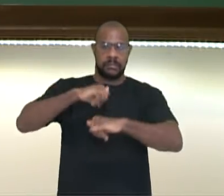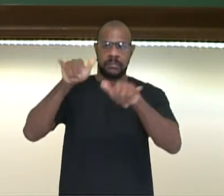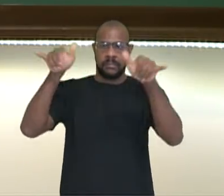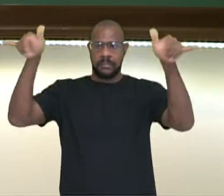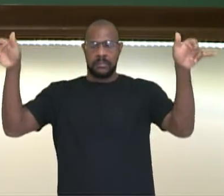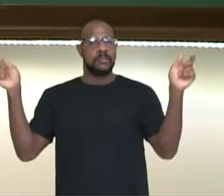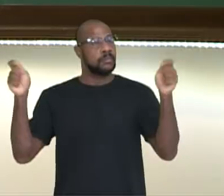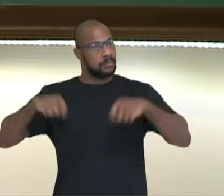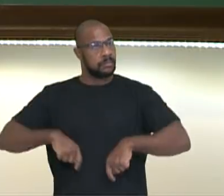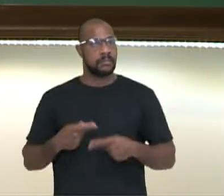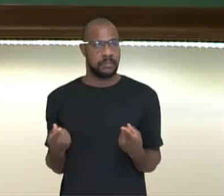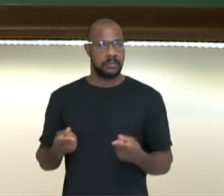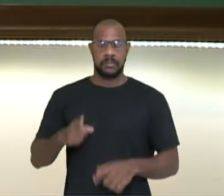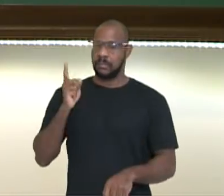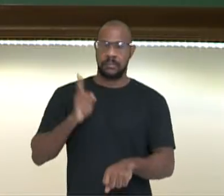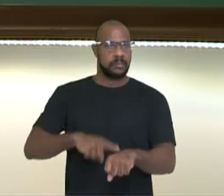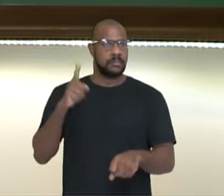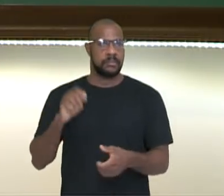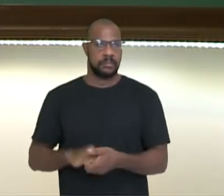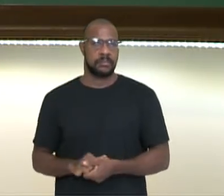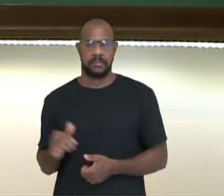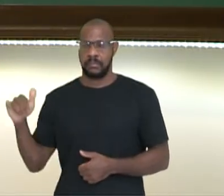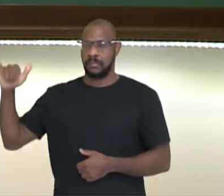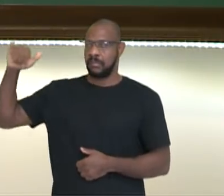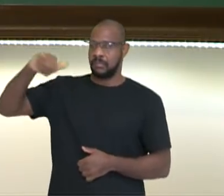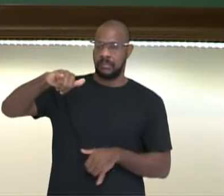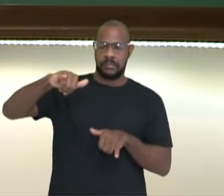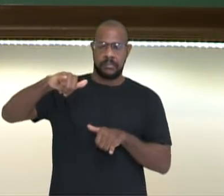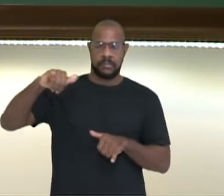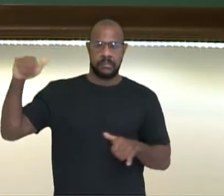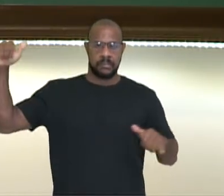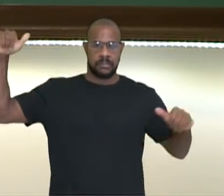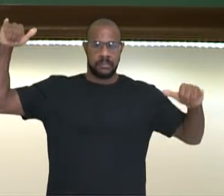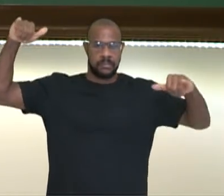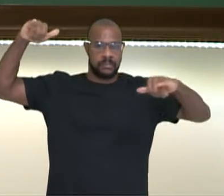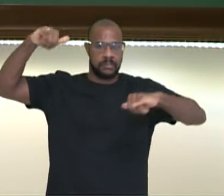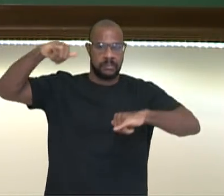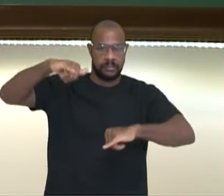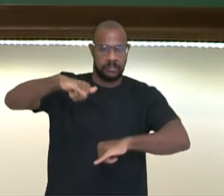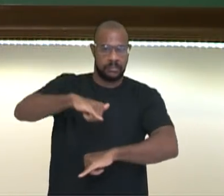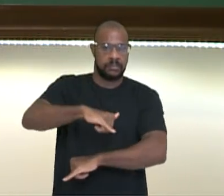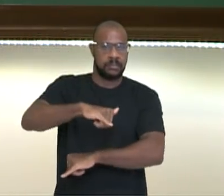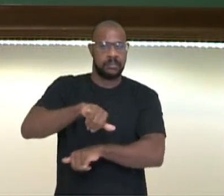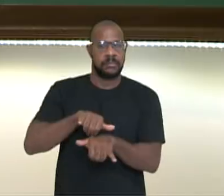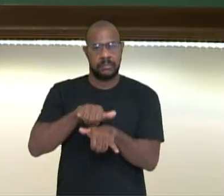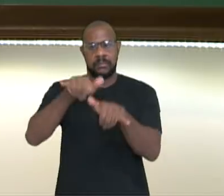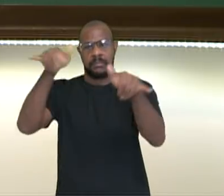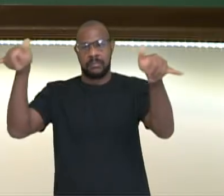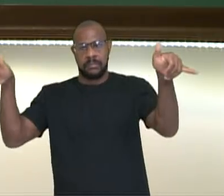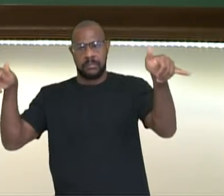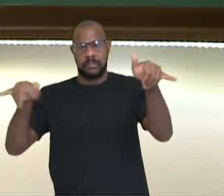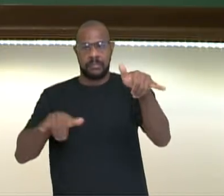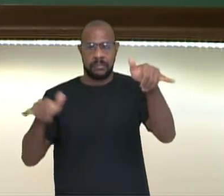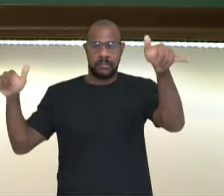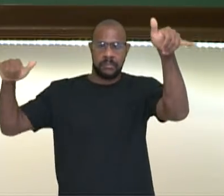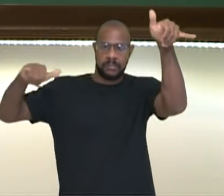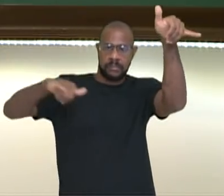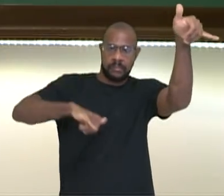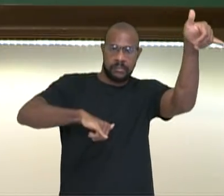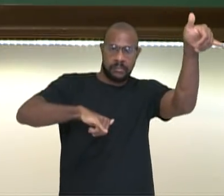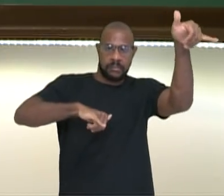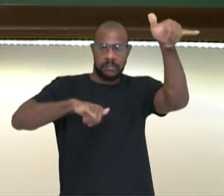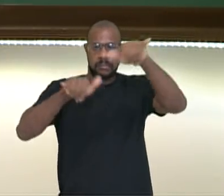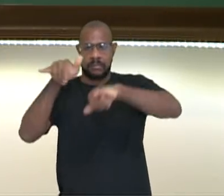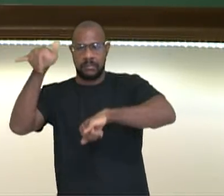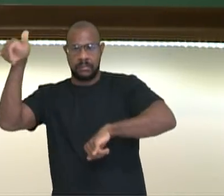aviões que podem ao mesmo tempo estar decolando ou pousando. Por que a gente diz que é infinita? Porque se a gente for parar para pensar nas